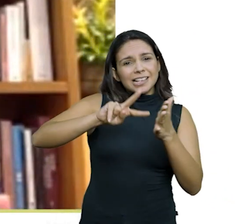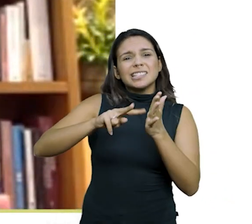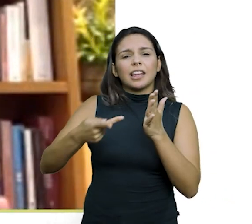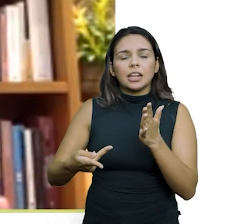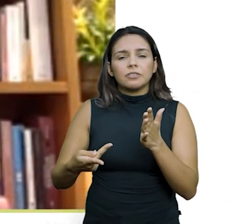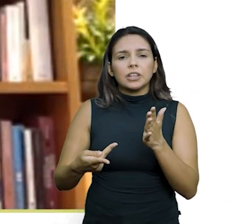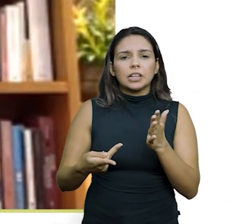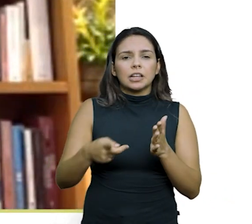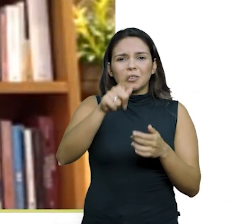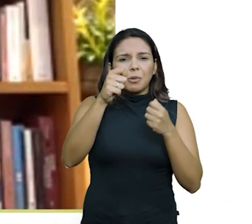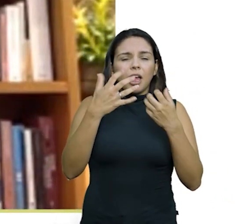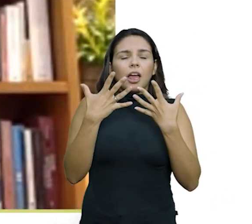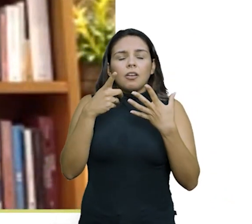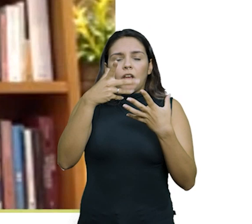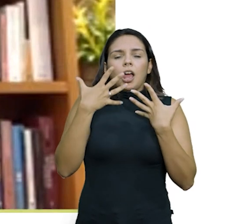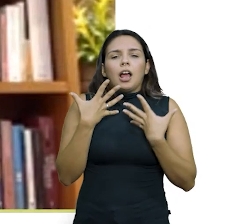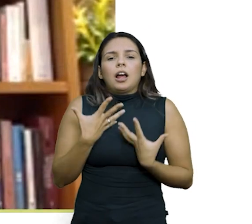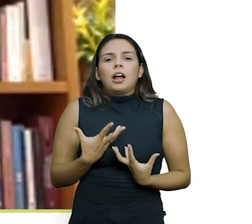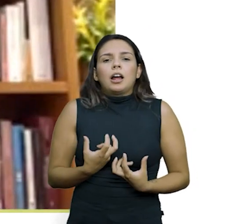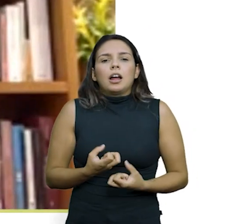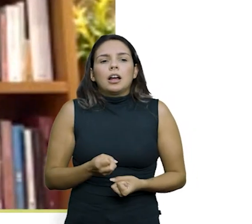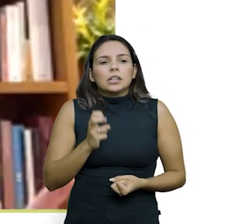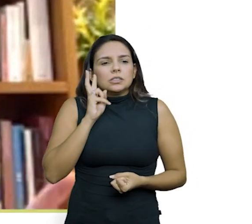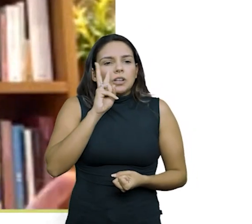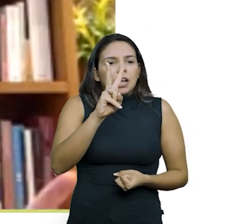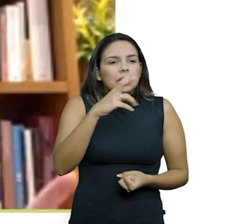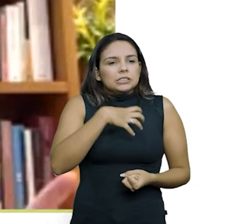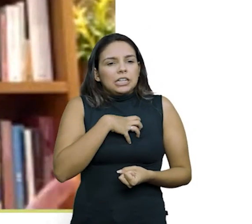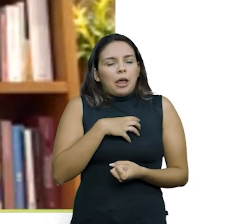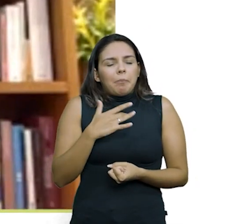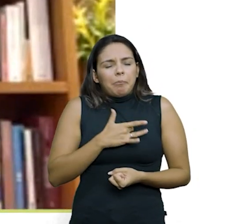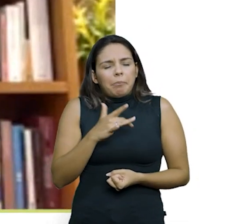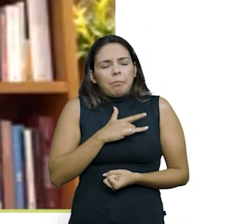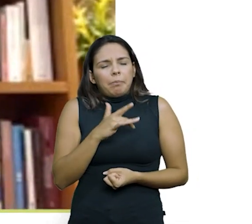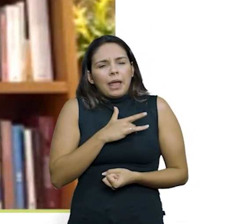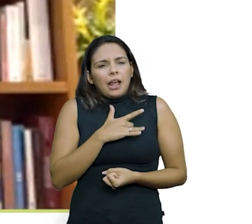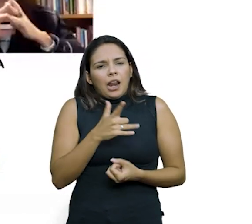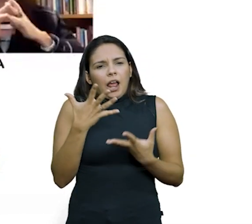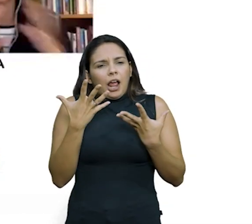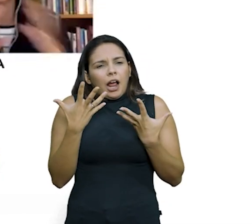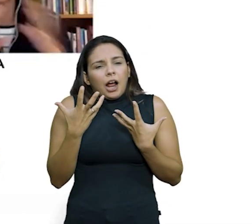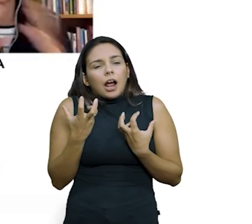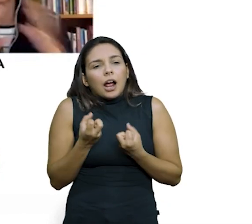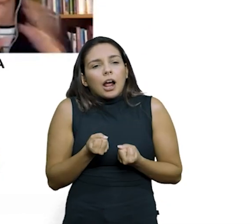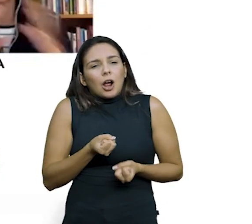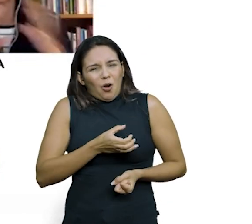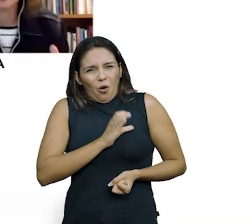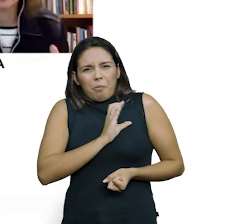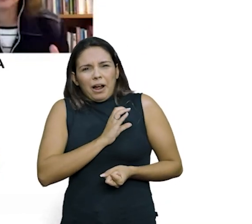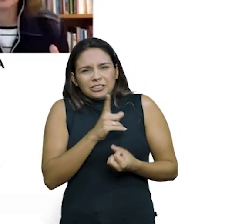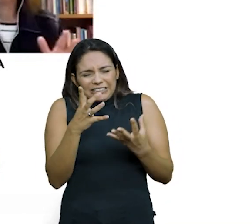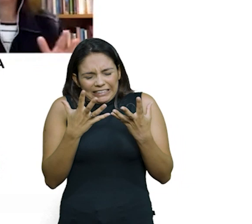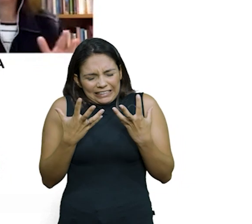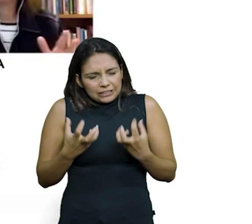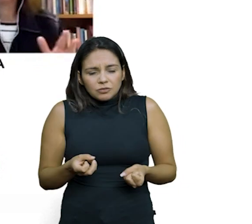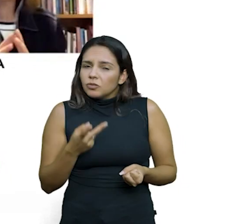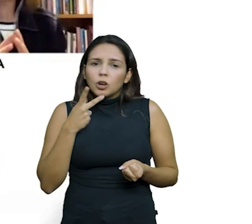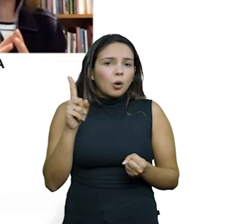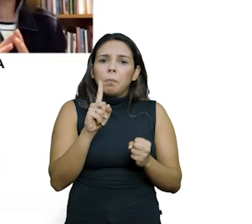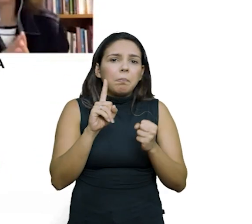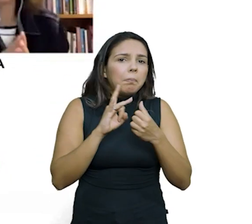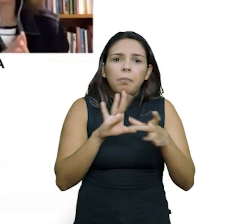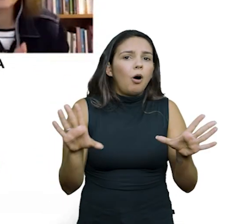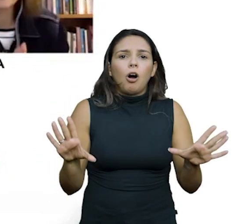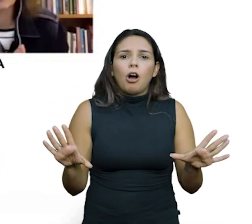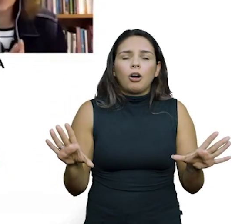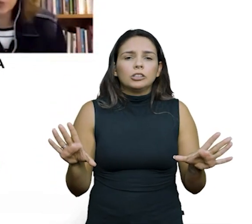é você se cansar de sentir pena, você se cansar de sentir compaixão. E eu falei: a gente não pode se dar